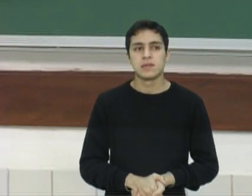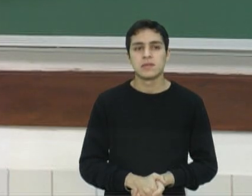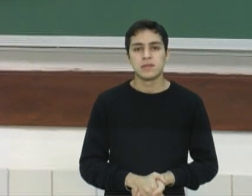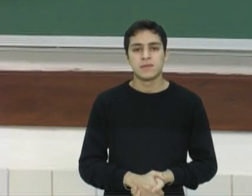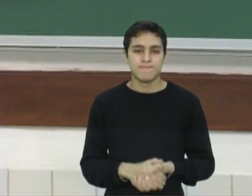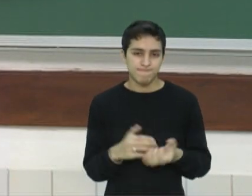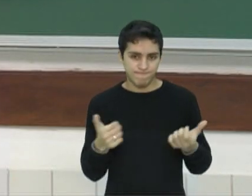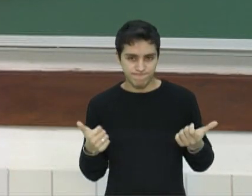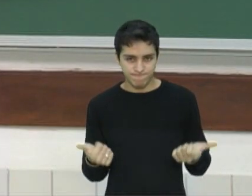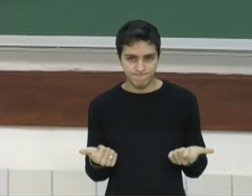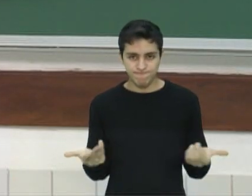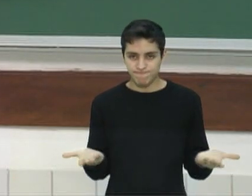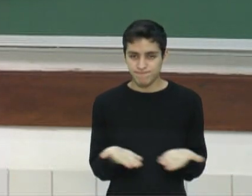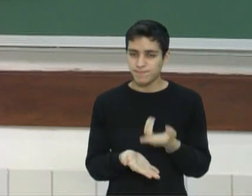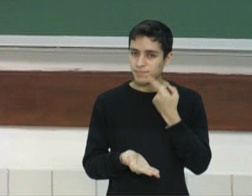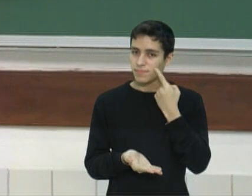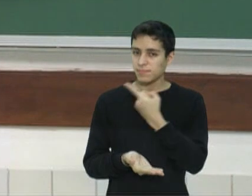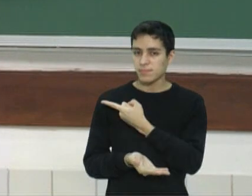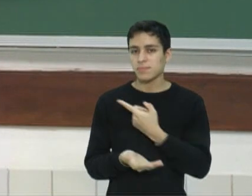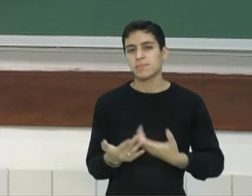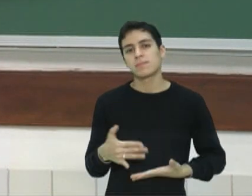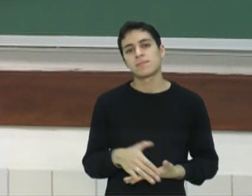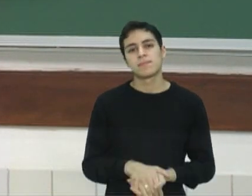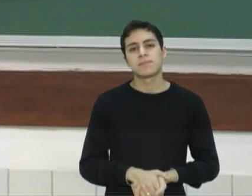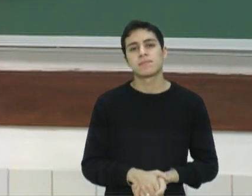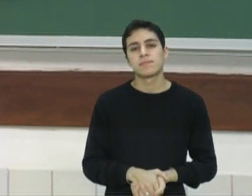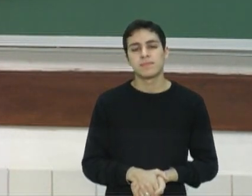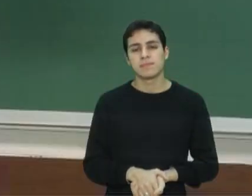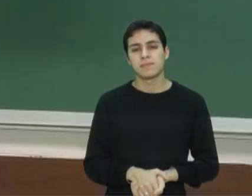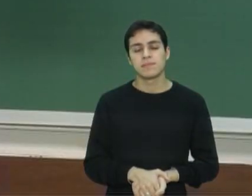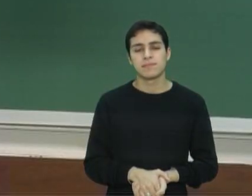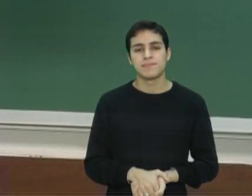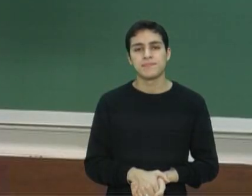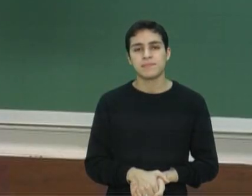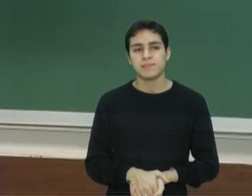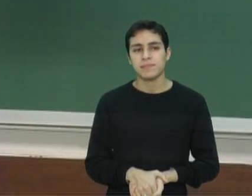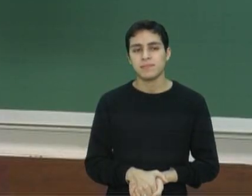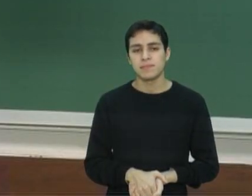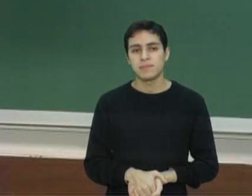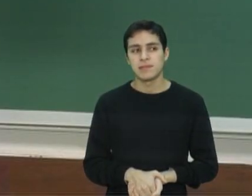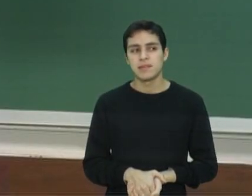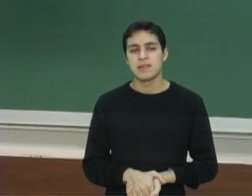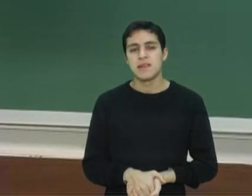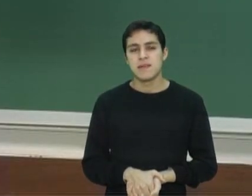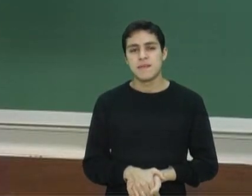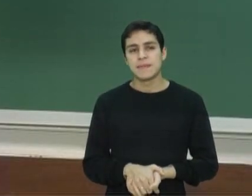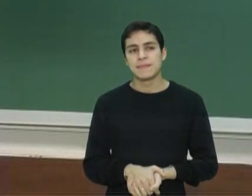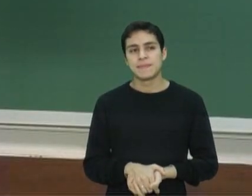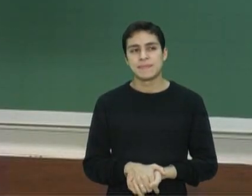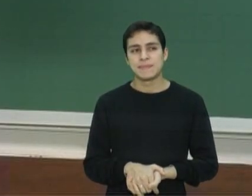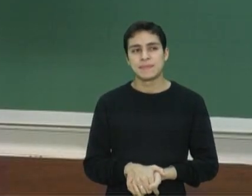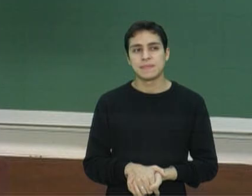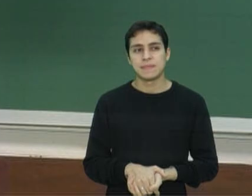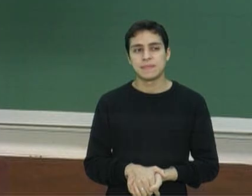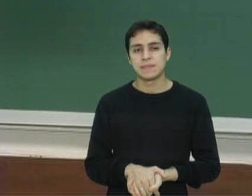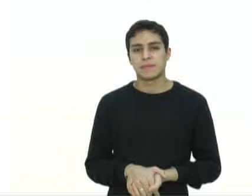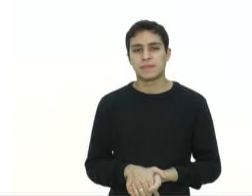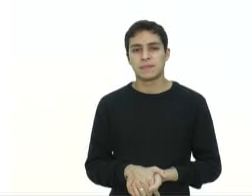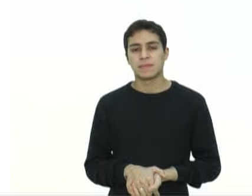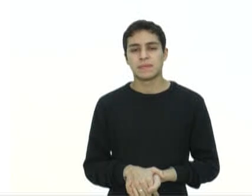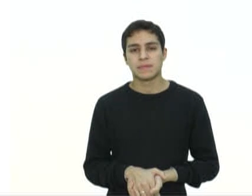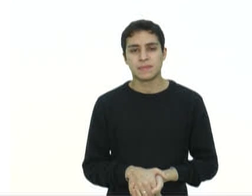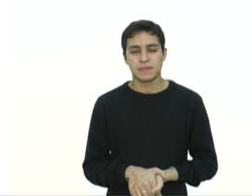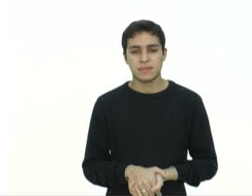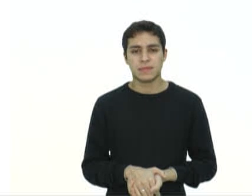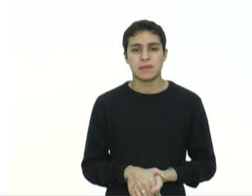Listo, chicos? Muy bien. Entonces, a ver cómo se quedaron ahí sus respuestas, su actividad. Entonces, tenemos aí em